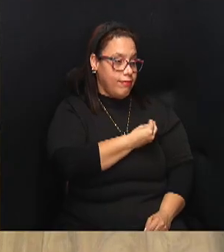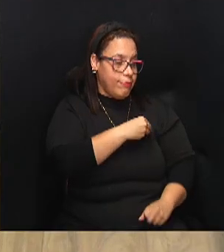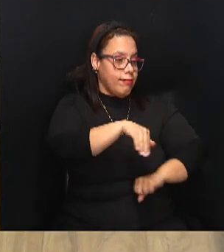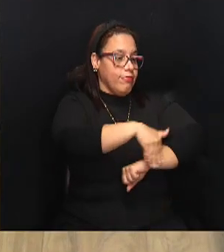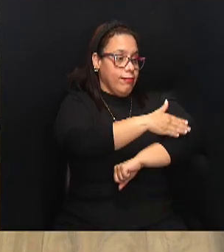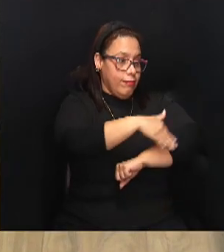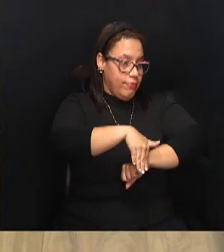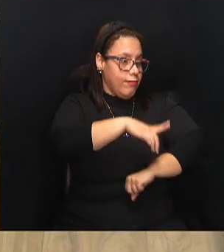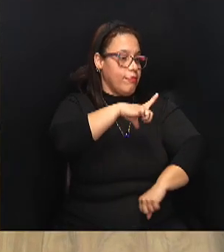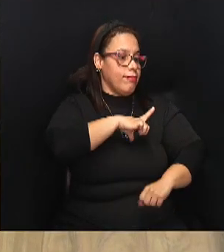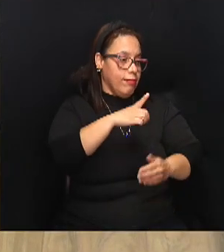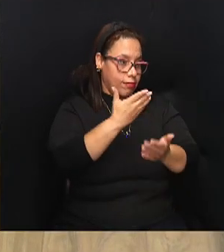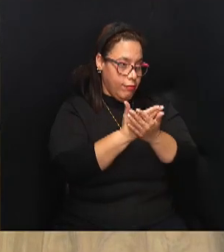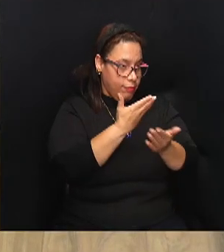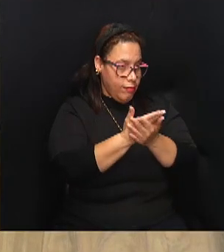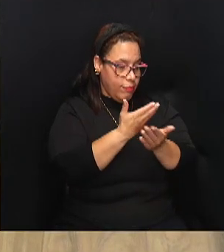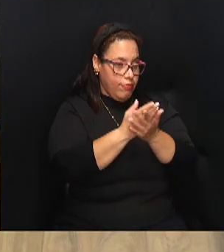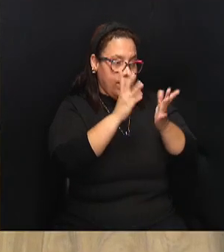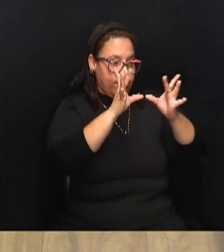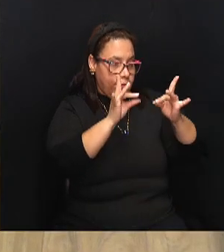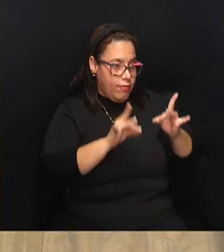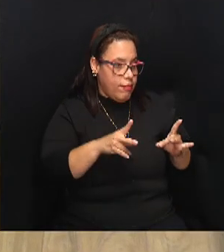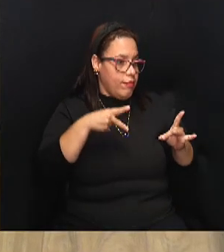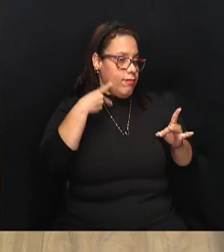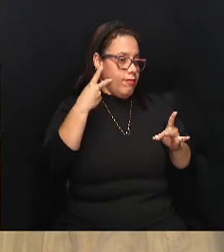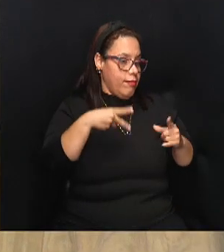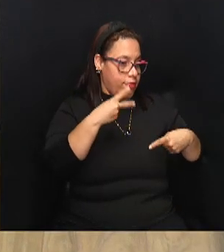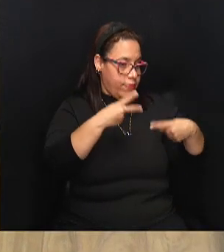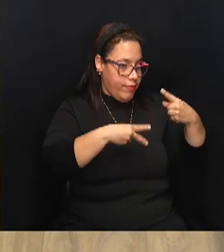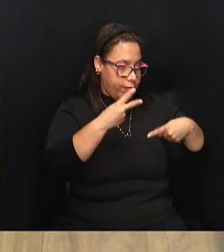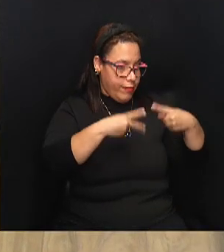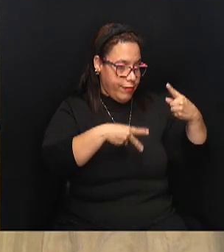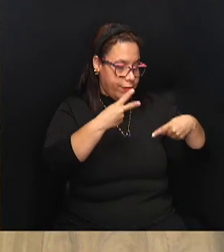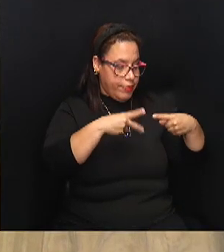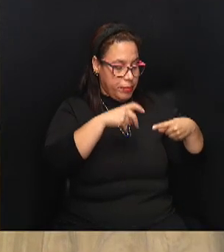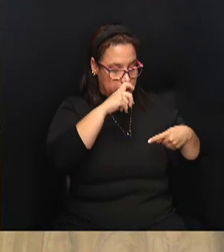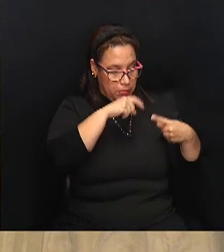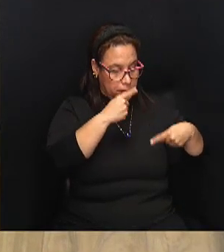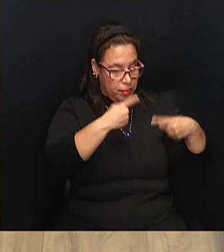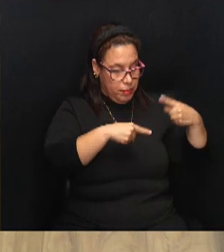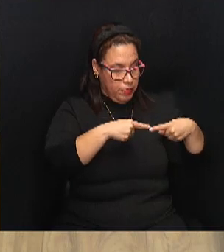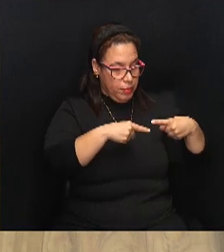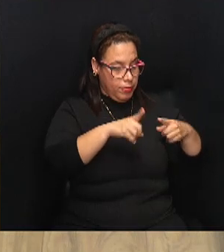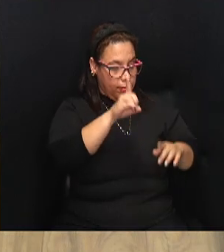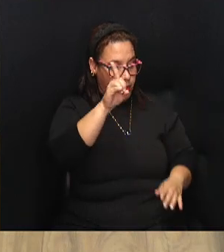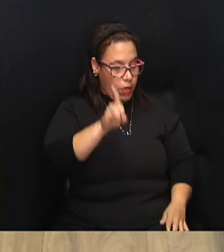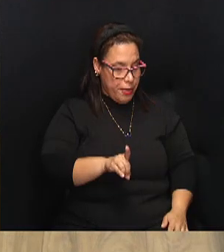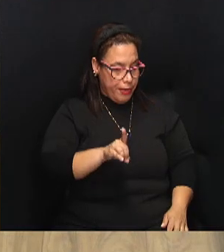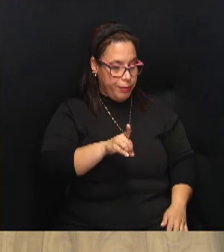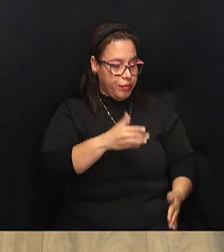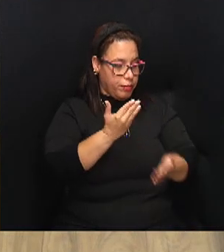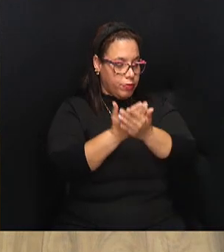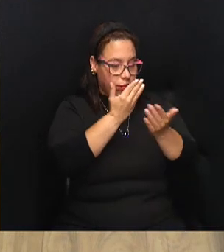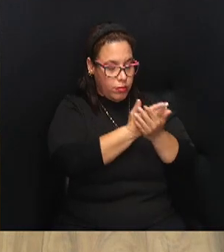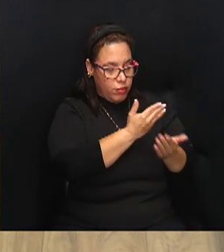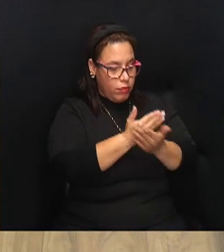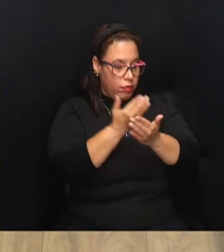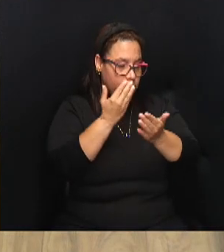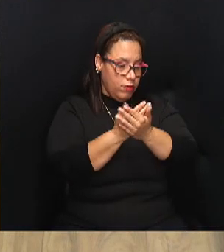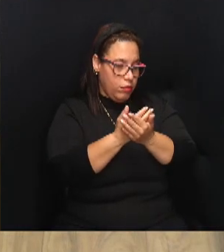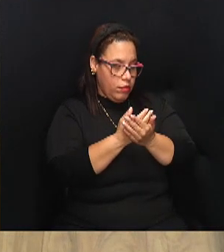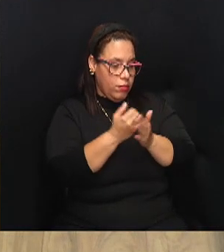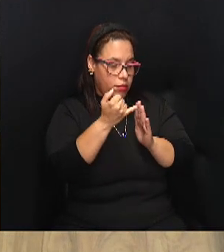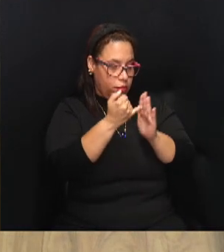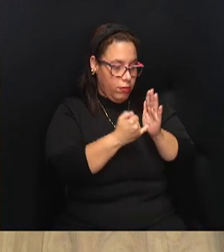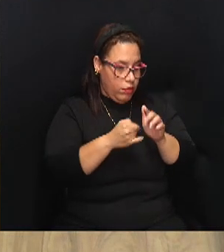também. Tem um estudo de um especialista em políticas públicas e gestão governamental da Diretoria de Estudos e Políticas Sociais do Instituto